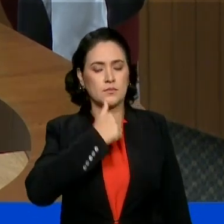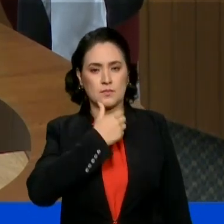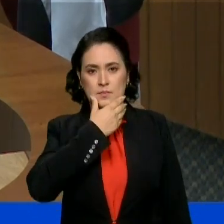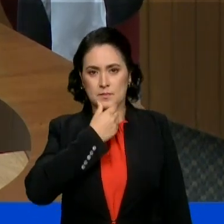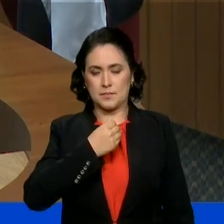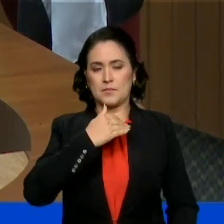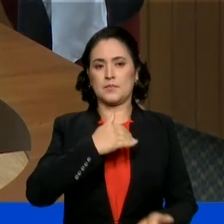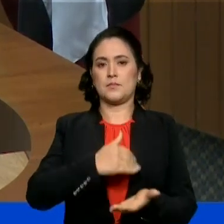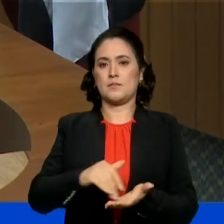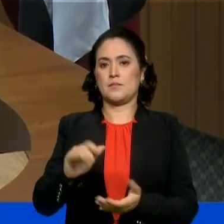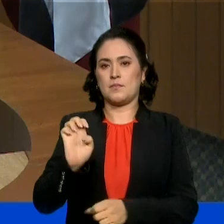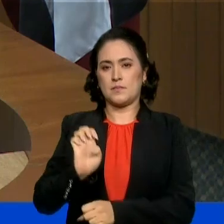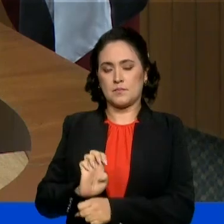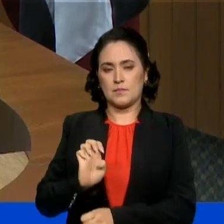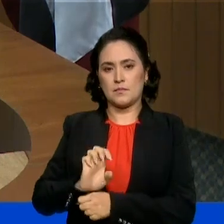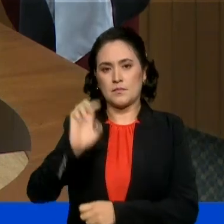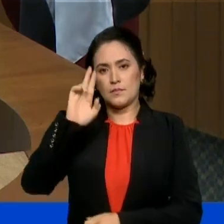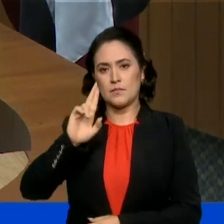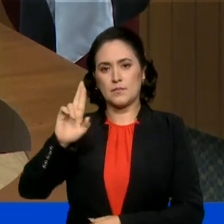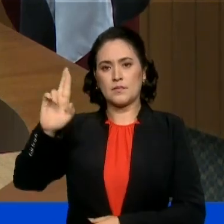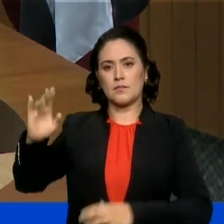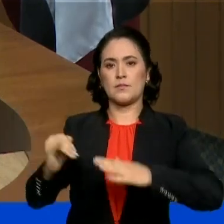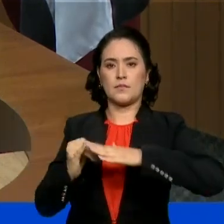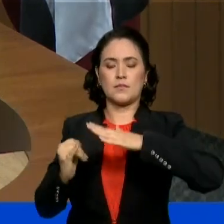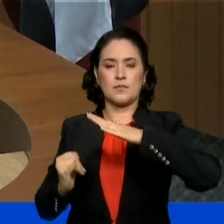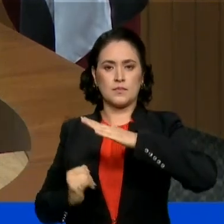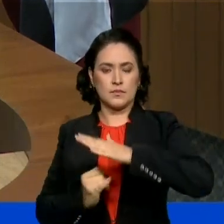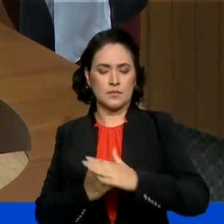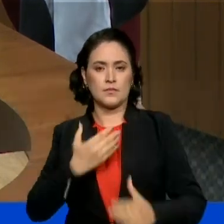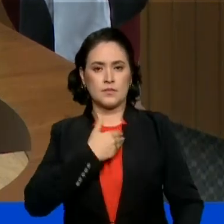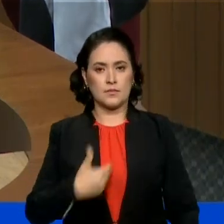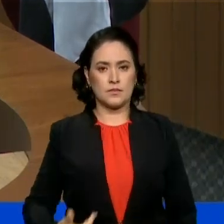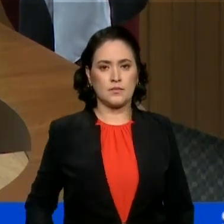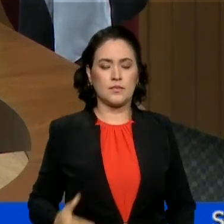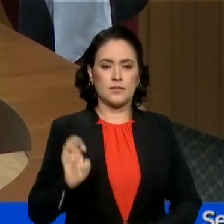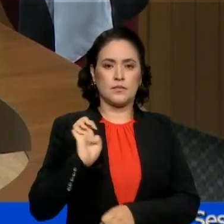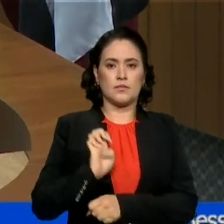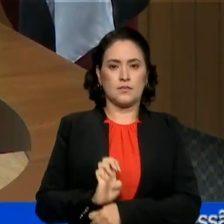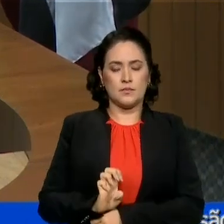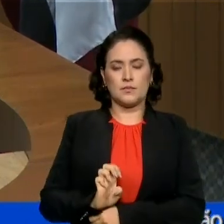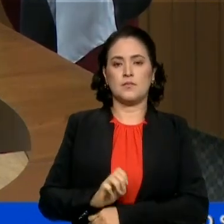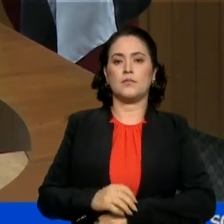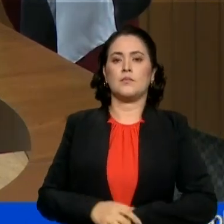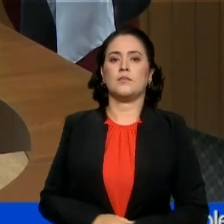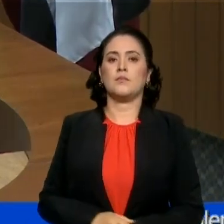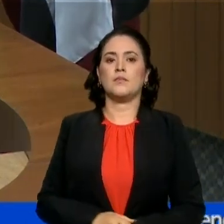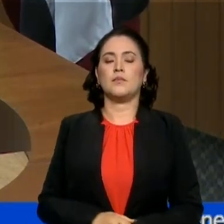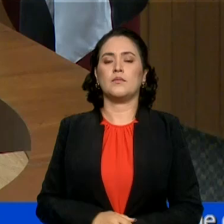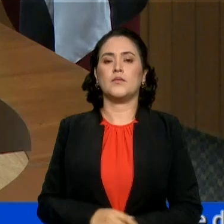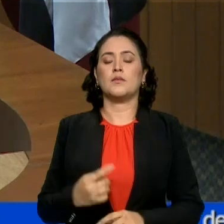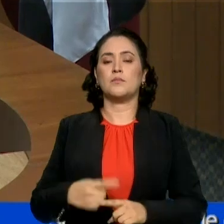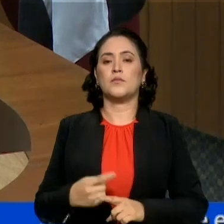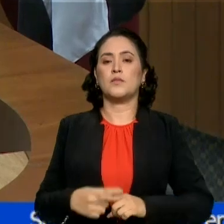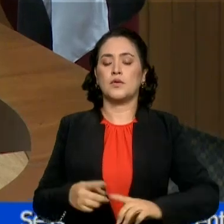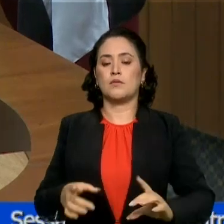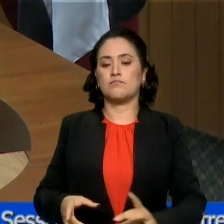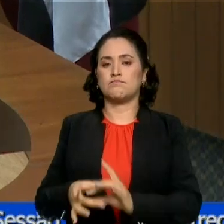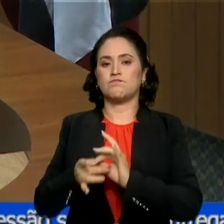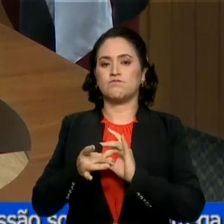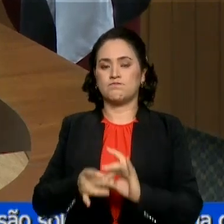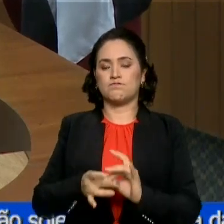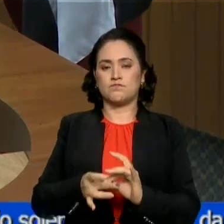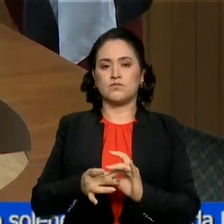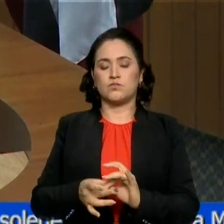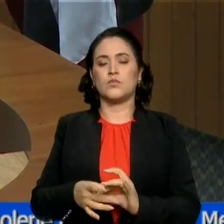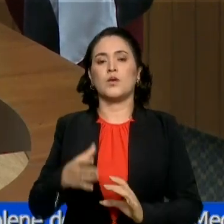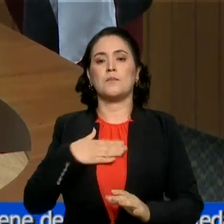Estado, assim como os dirigentes de entidade integrante do governo estadual, pela união e cooperação que dedica ao nosso trabalho na